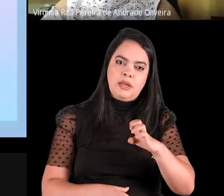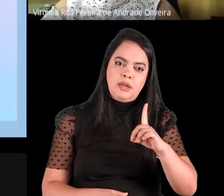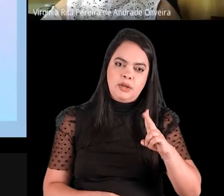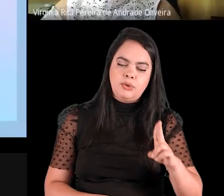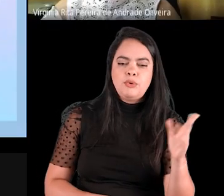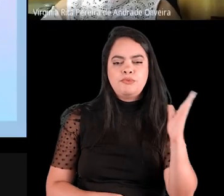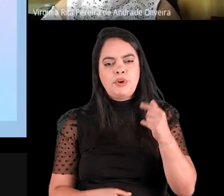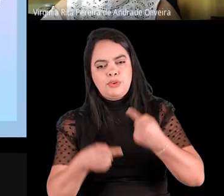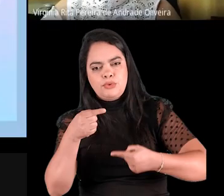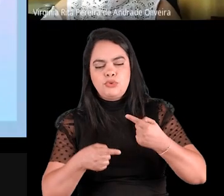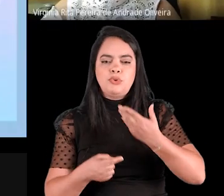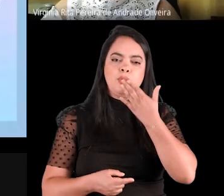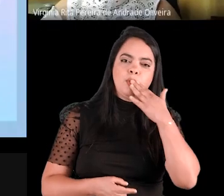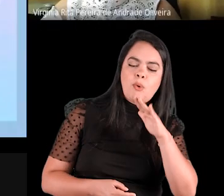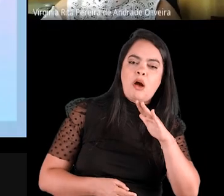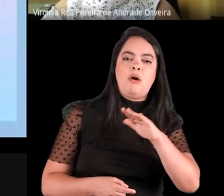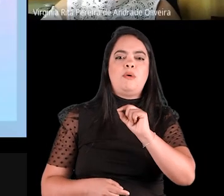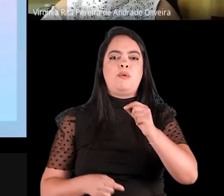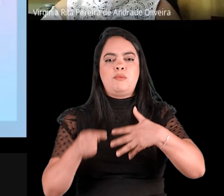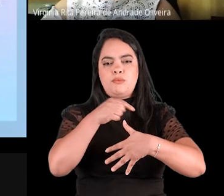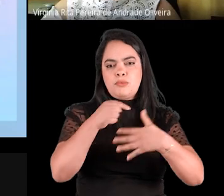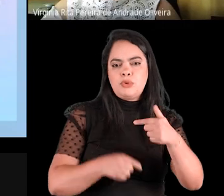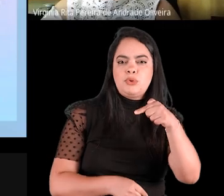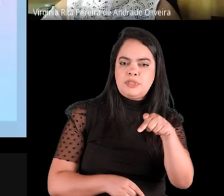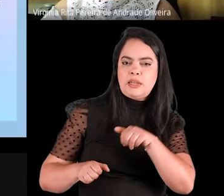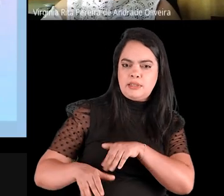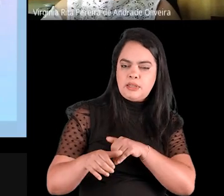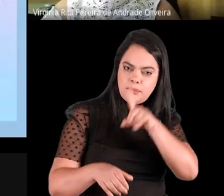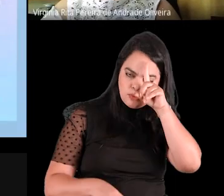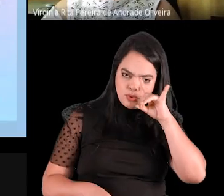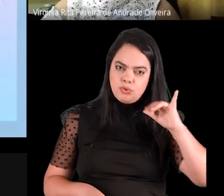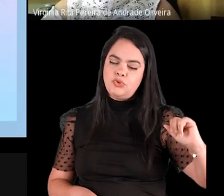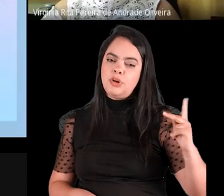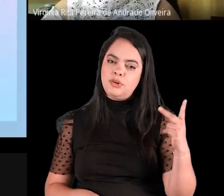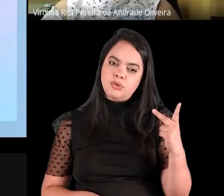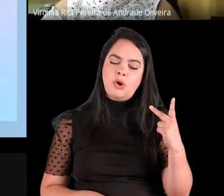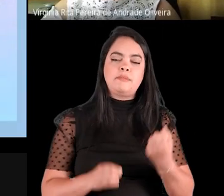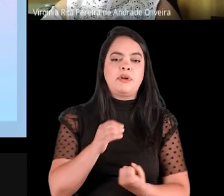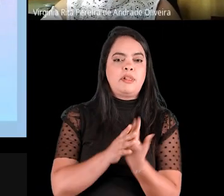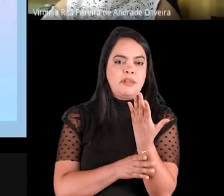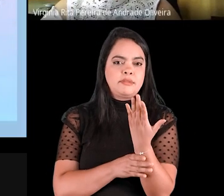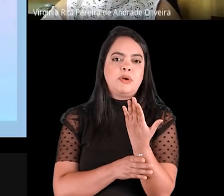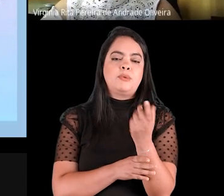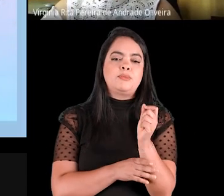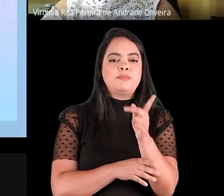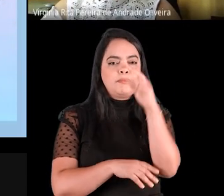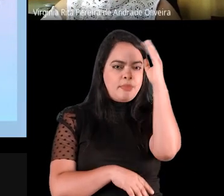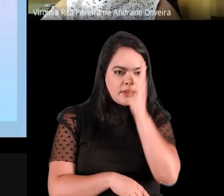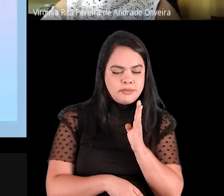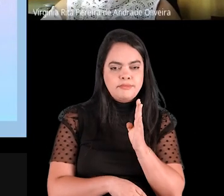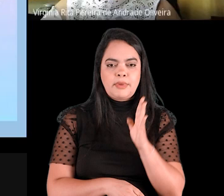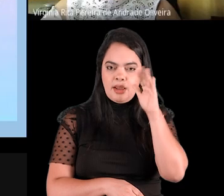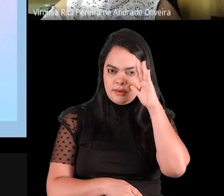sobre quais são as narrativas que constituem o 7 de setembro como data histórica fundadora da nação brasileira. Acompanhe pelo nosso canal